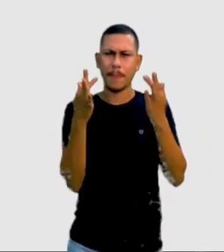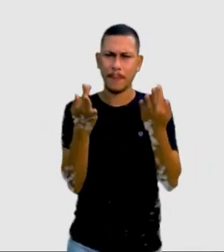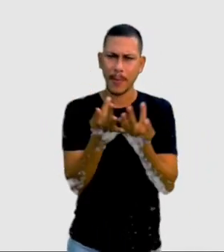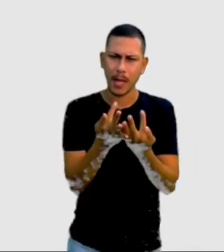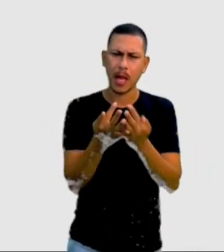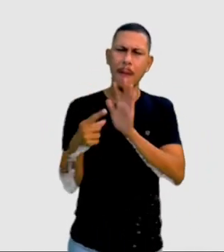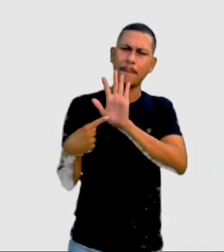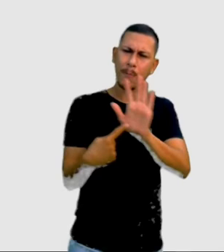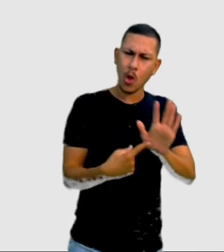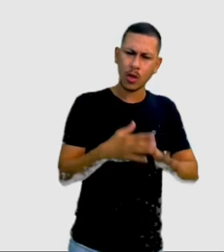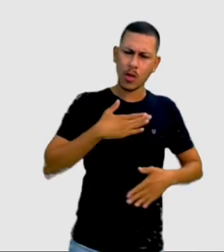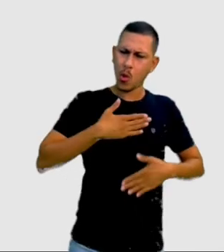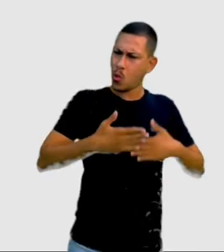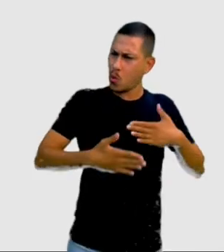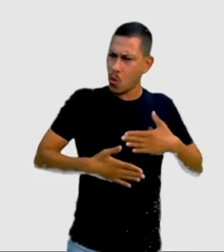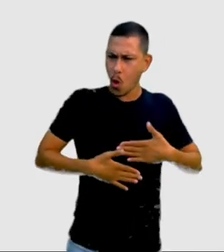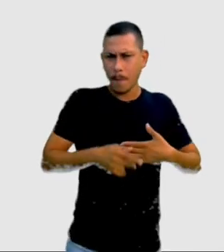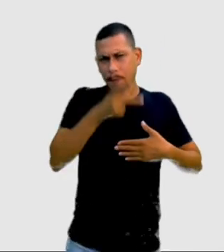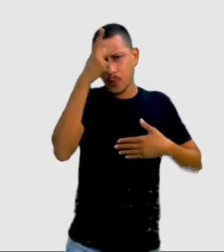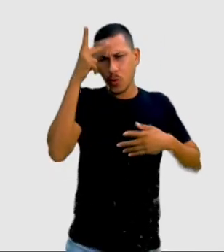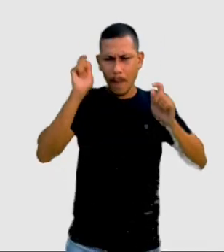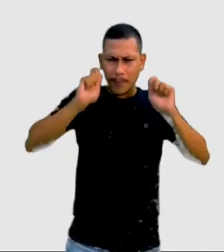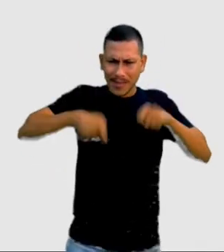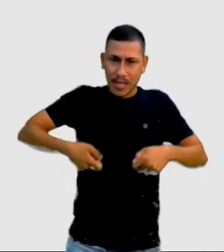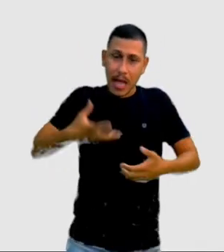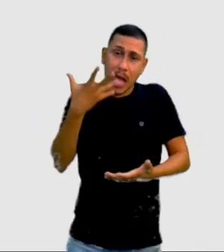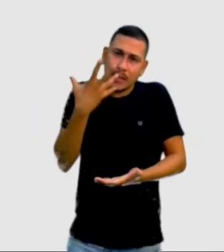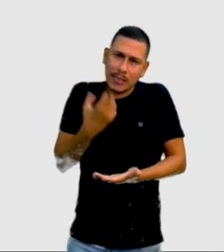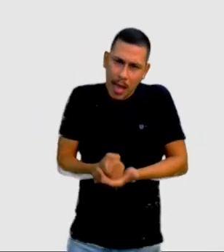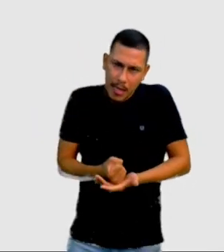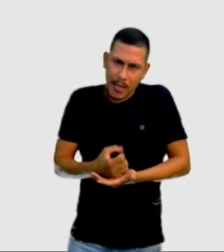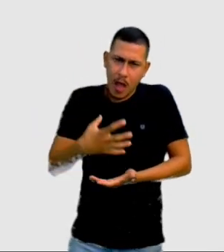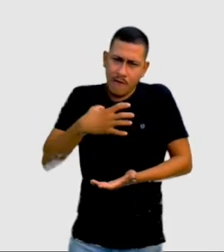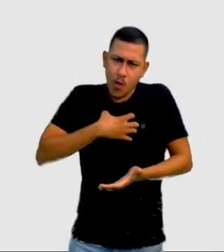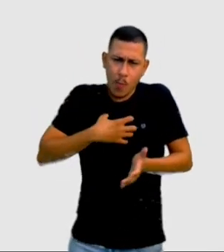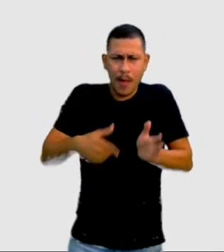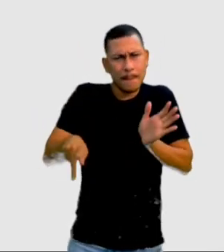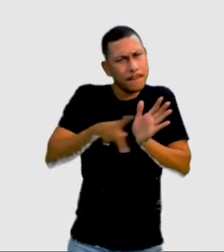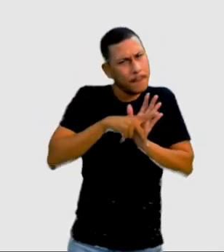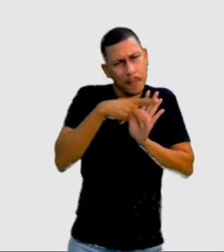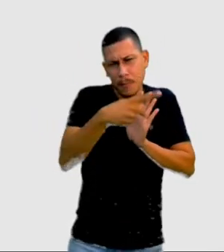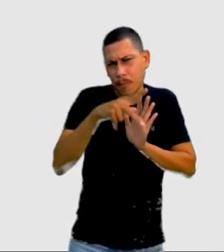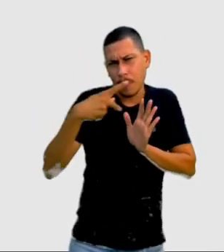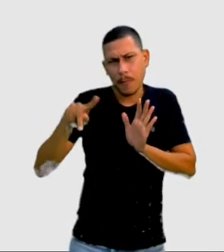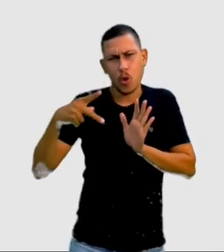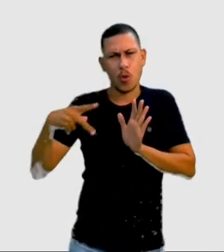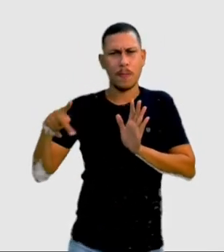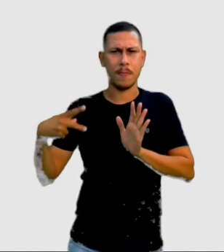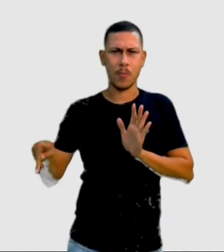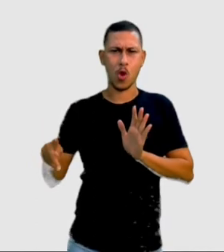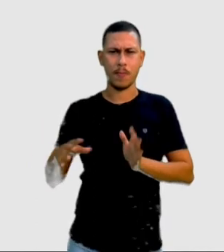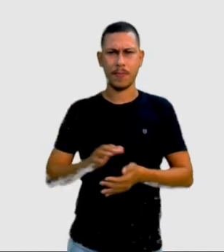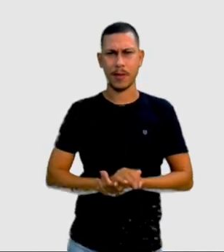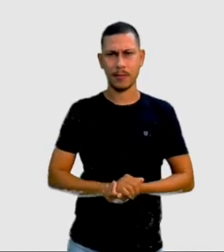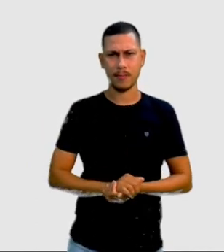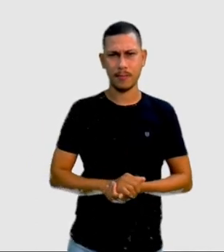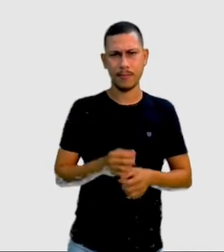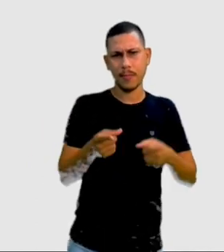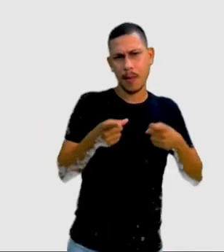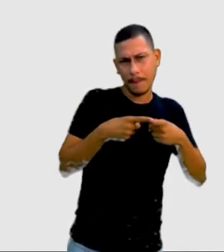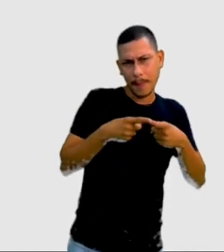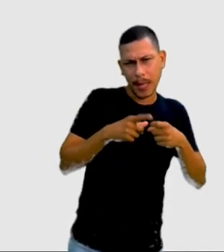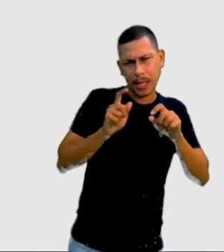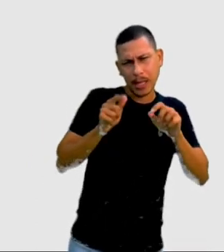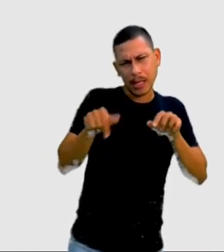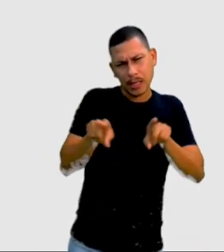forma geral. Converse sempre com um médico, pode ser um pediatra, né? Que possa identificar sinais precoces de